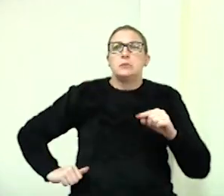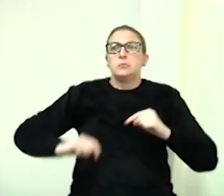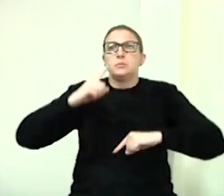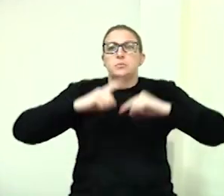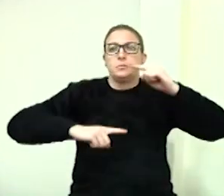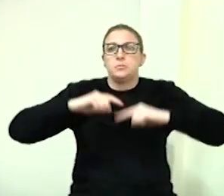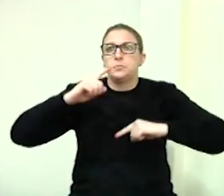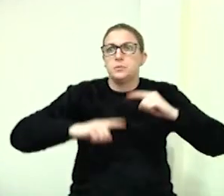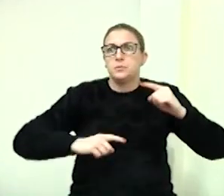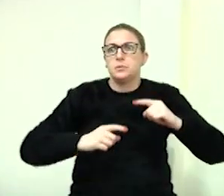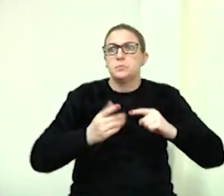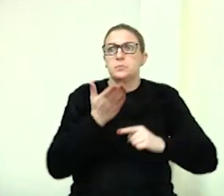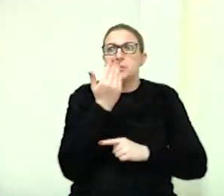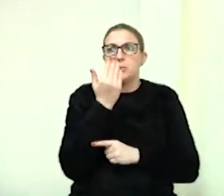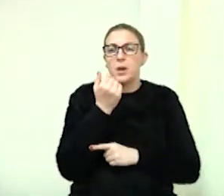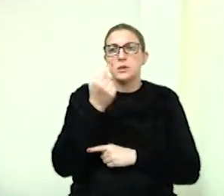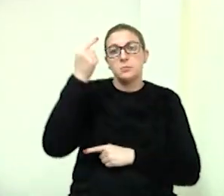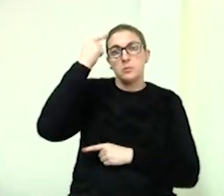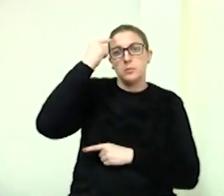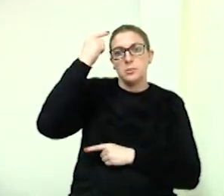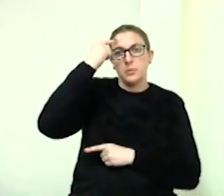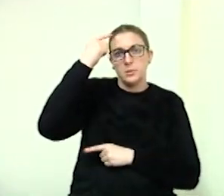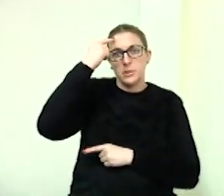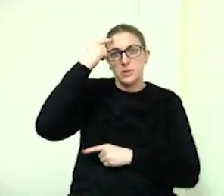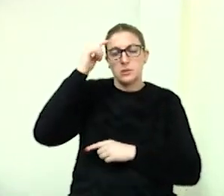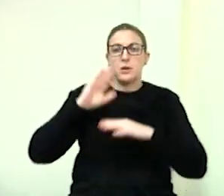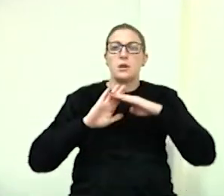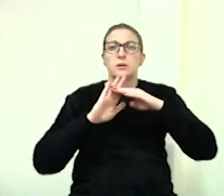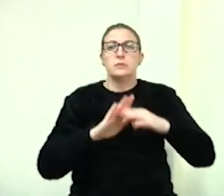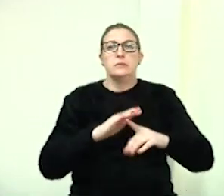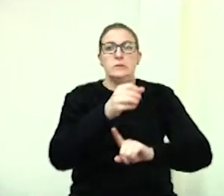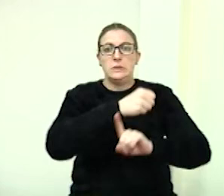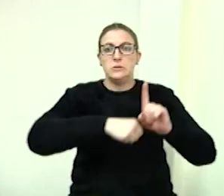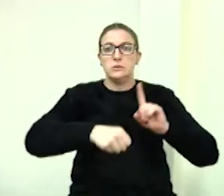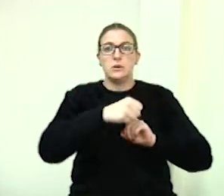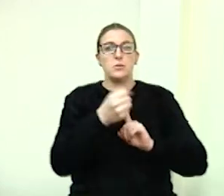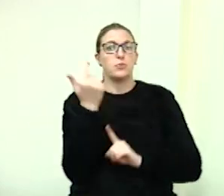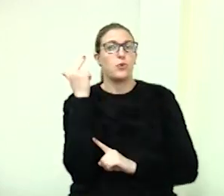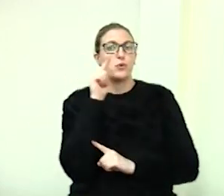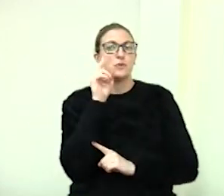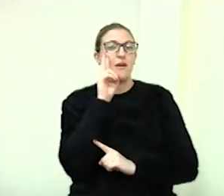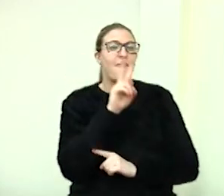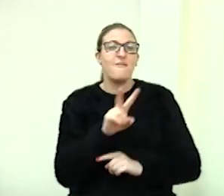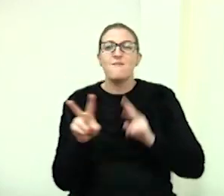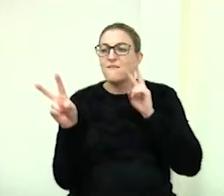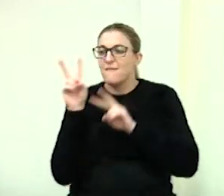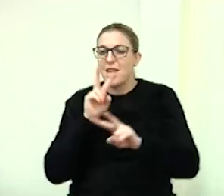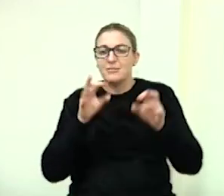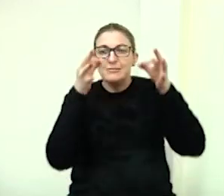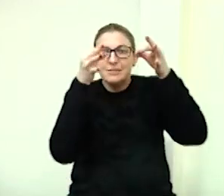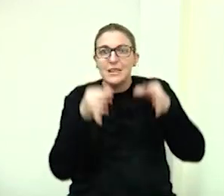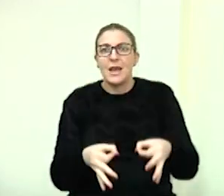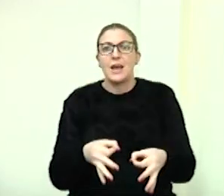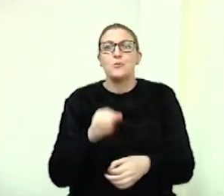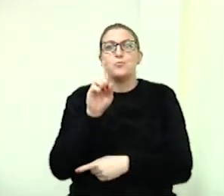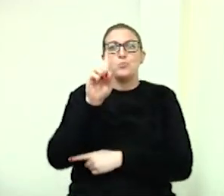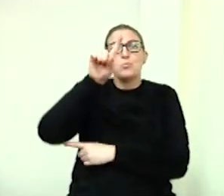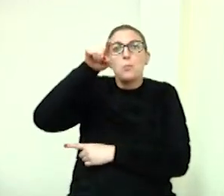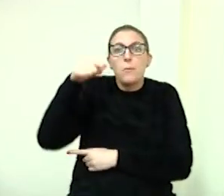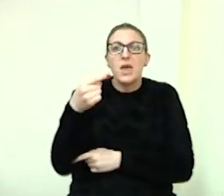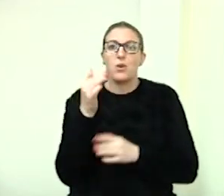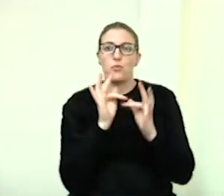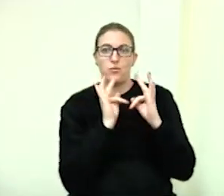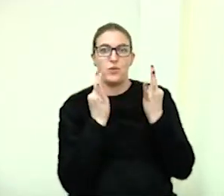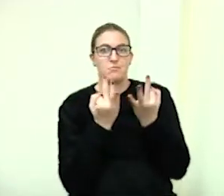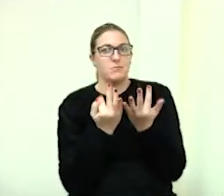teria condições de fazer a verificação de mil famílias, era humanamente impossível também. Então, se pensou no